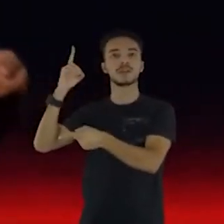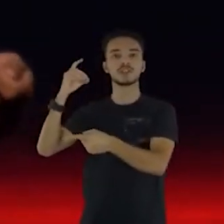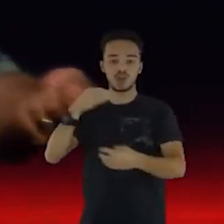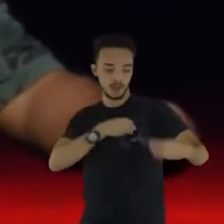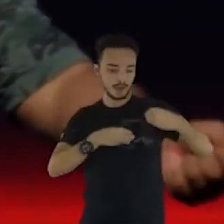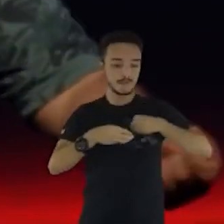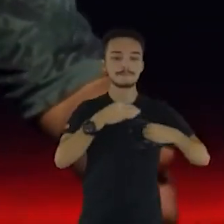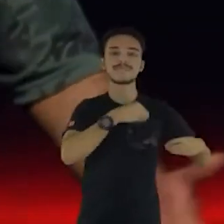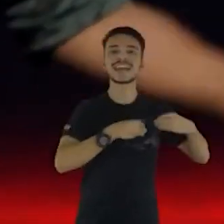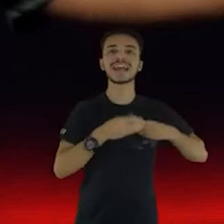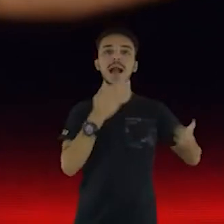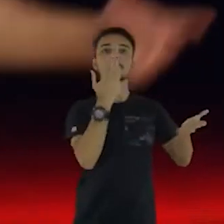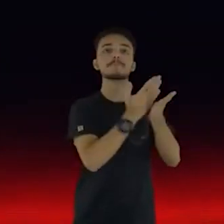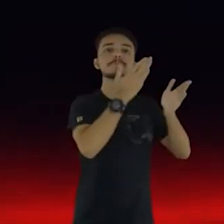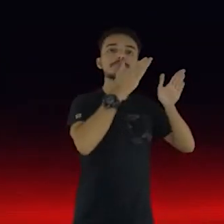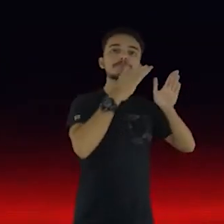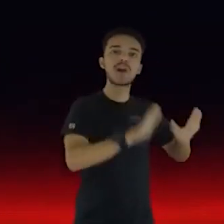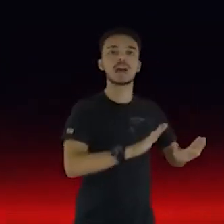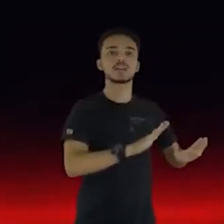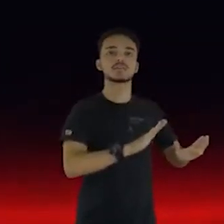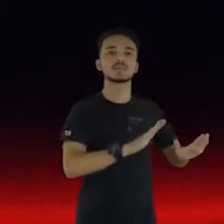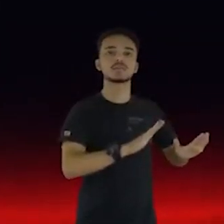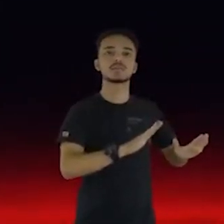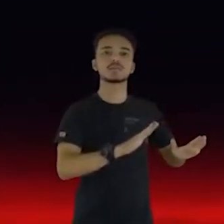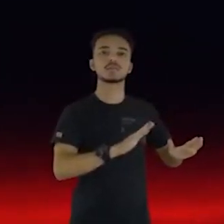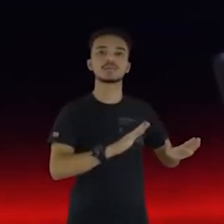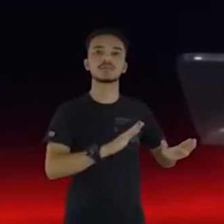na verdade a gente está precisando de leitinho.